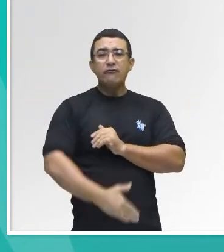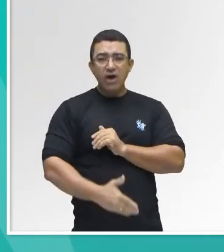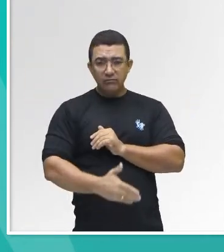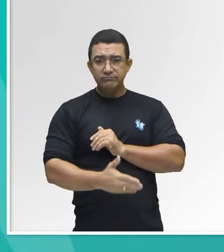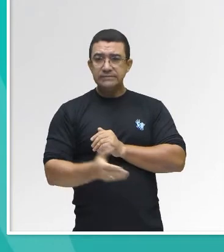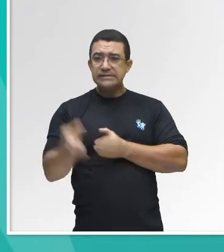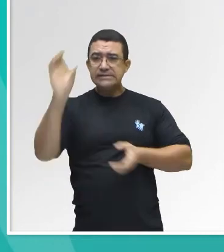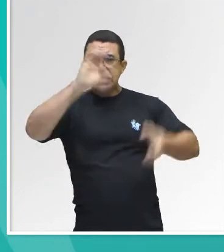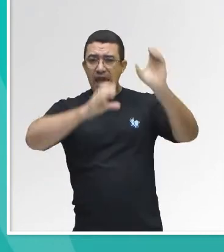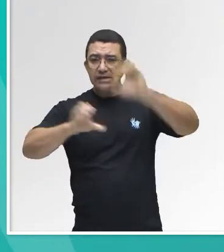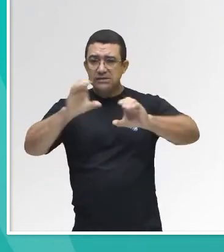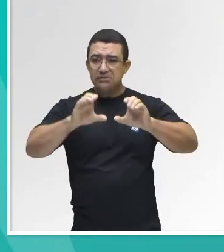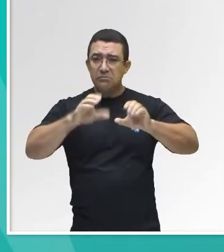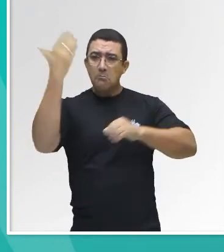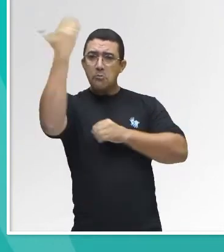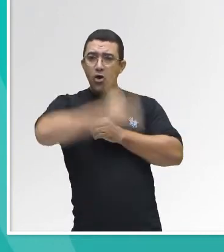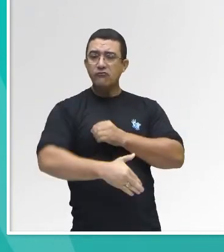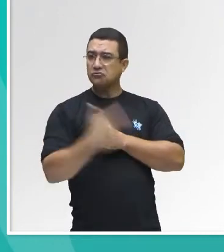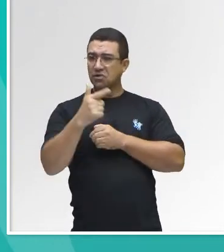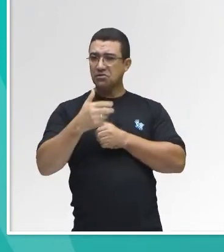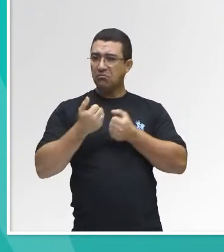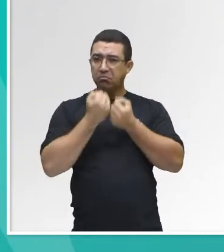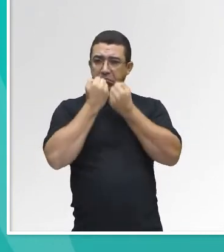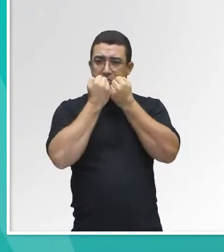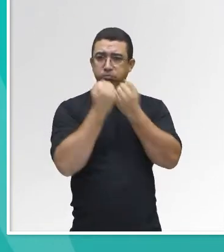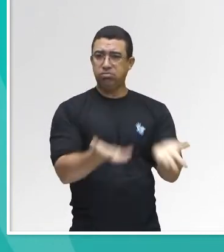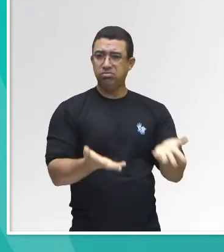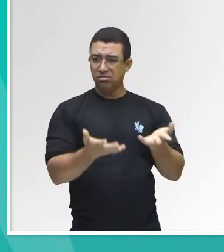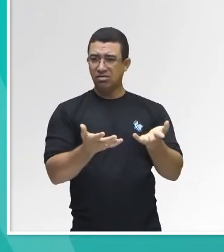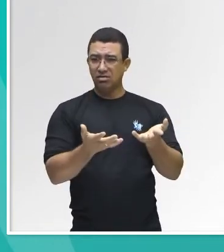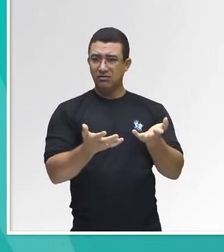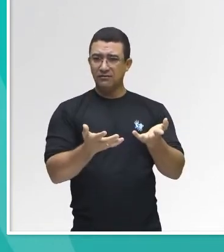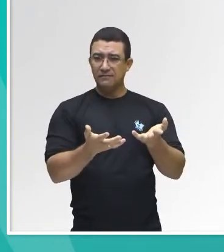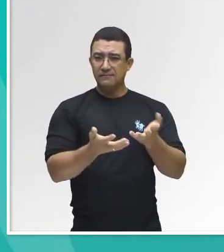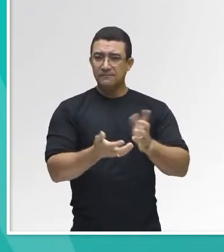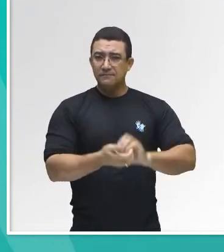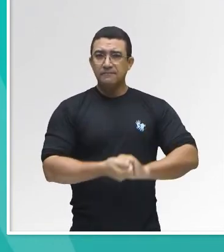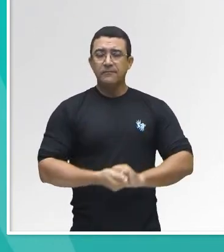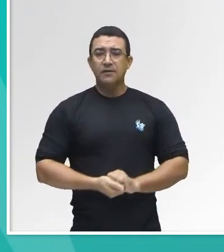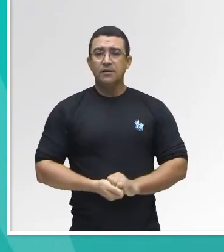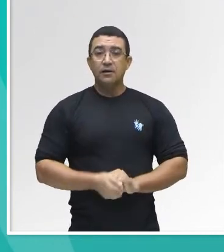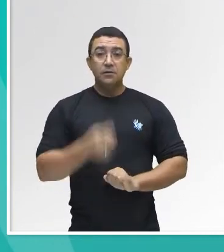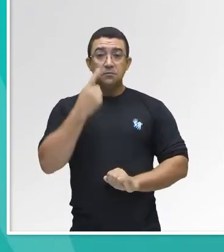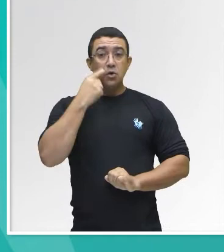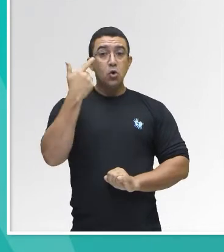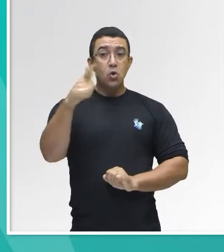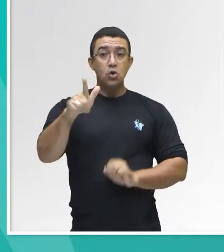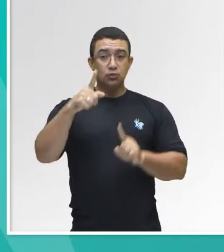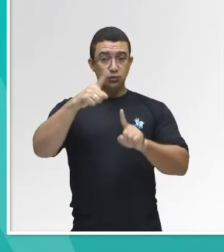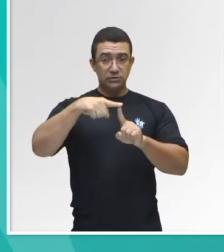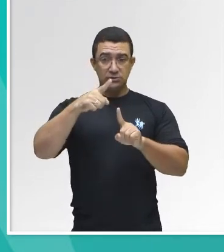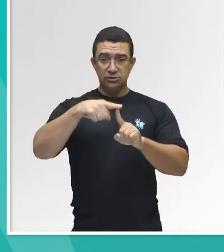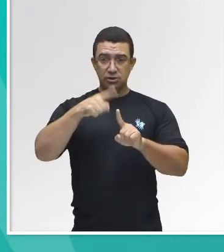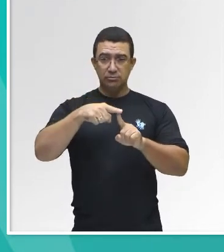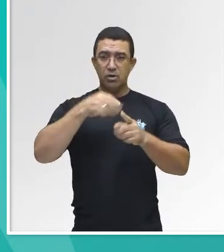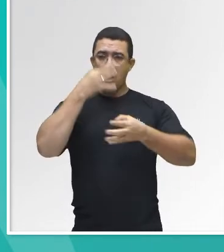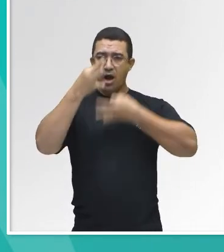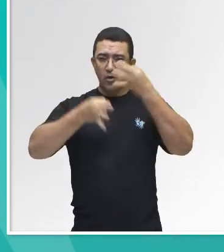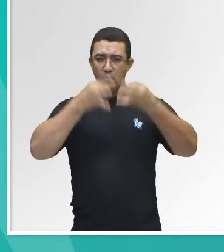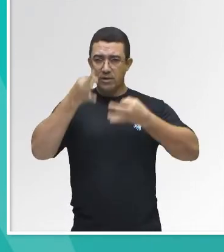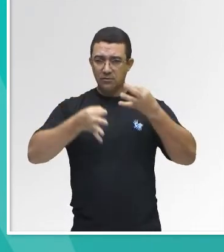nem nada, a pessoa solta simplesmente, tudo bem? Vamos ver um outro tipo de